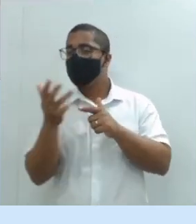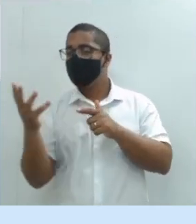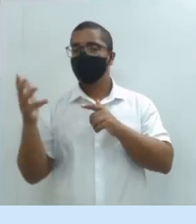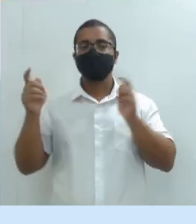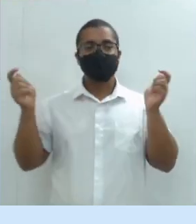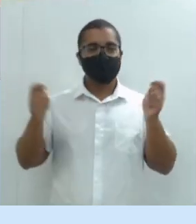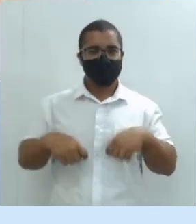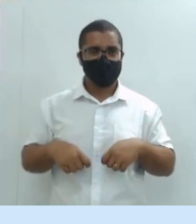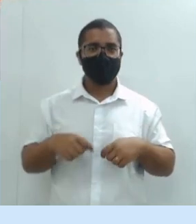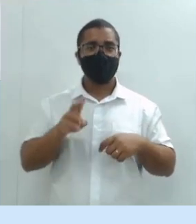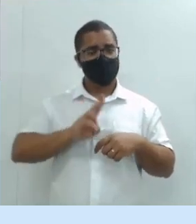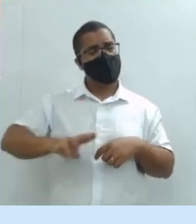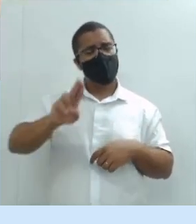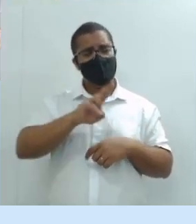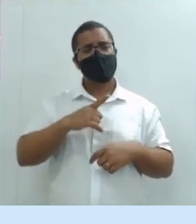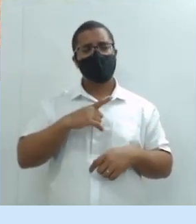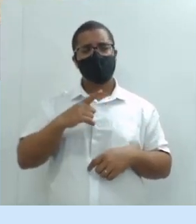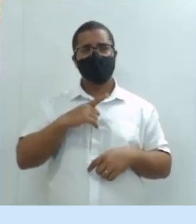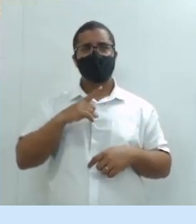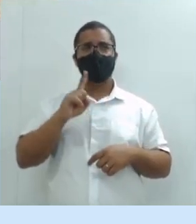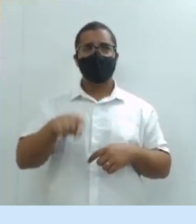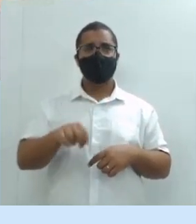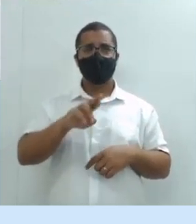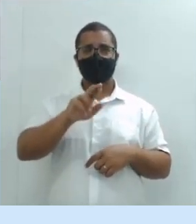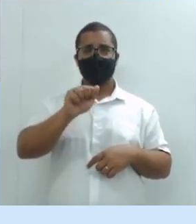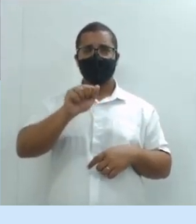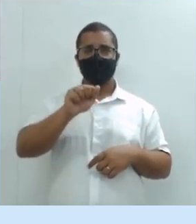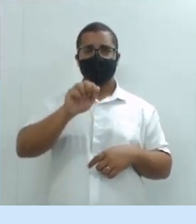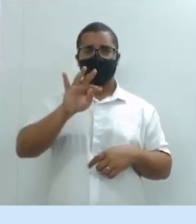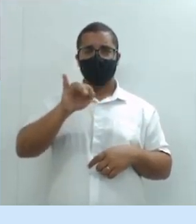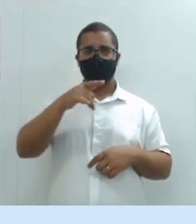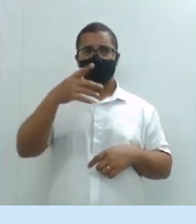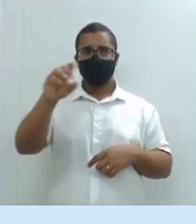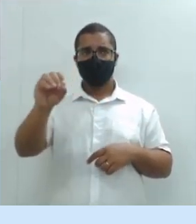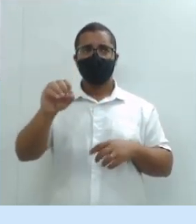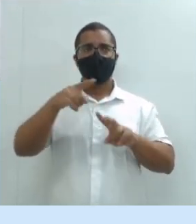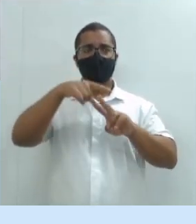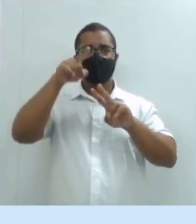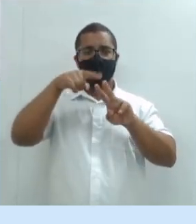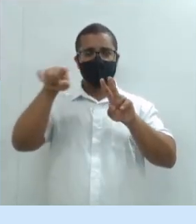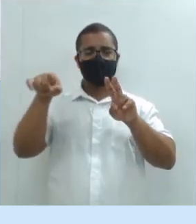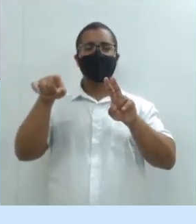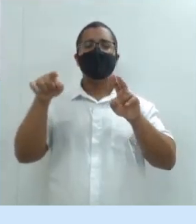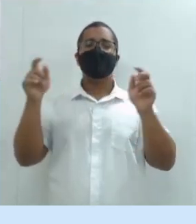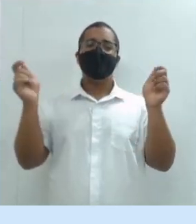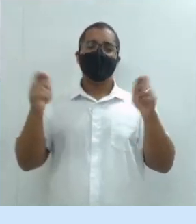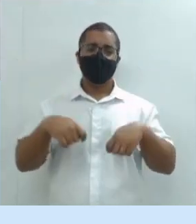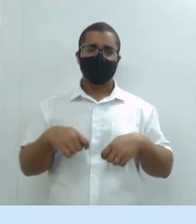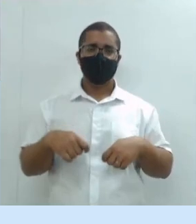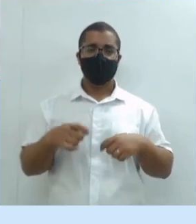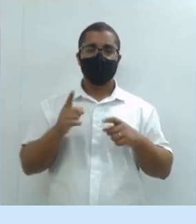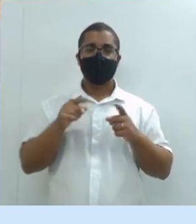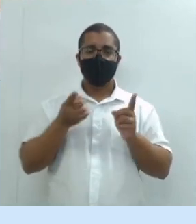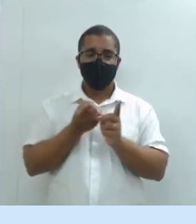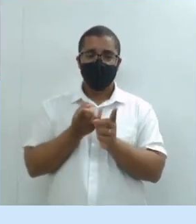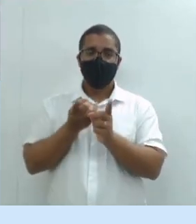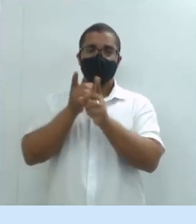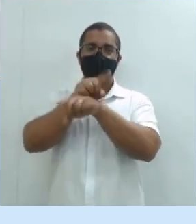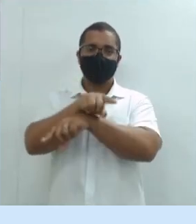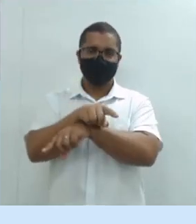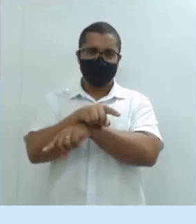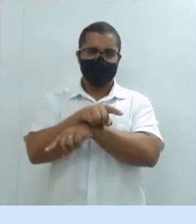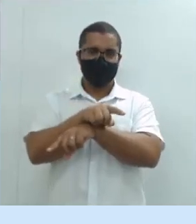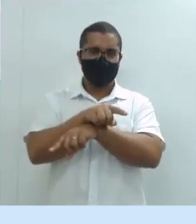que é a base da potenciação. Também é para radiação, porque a radiação é a operação inversa